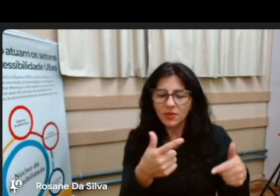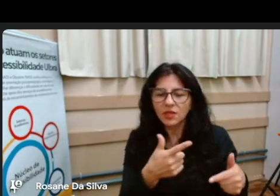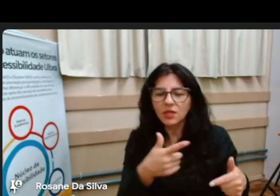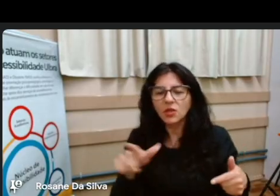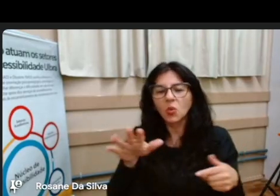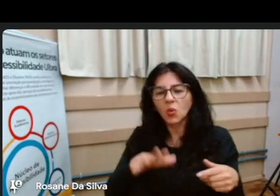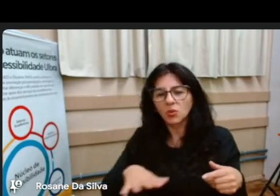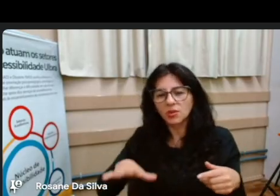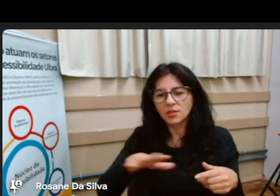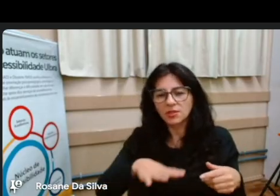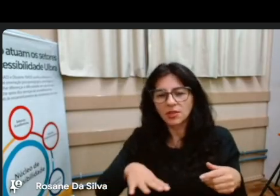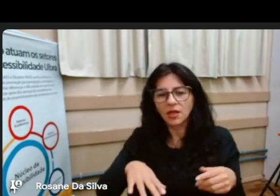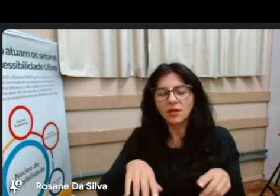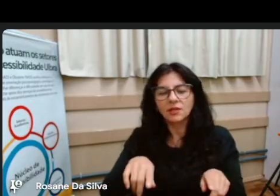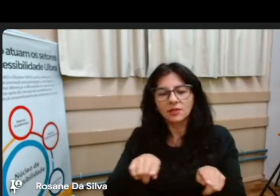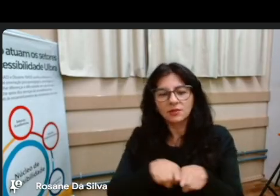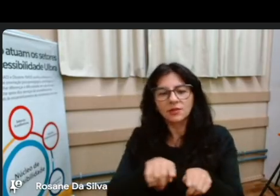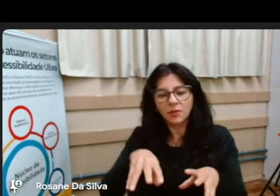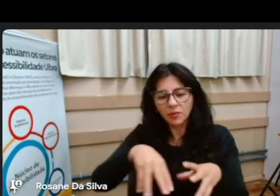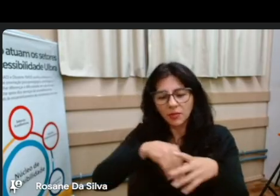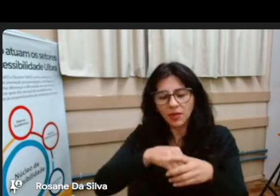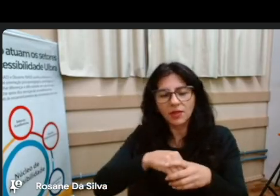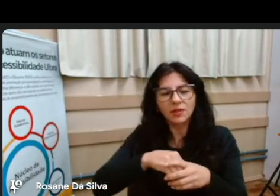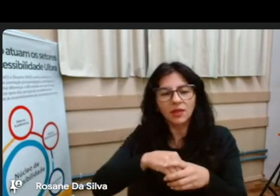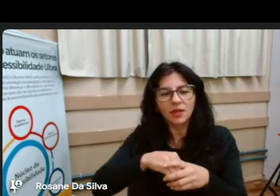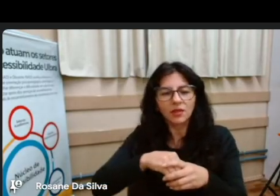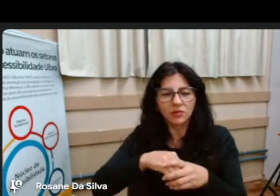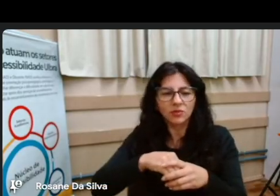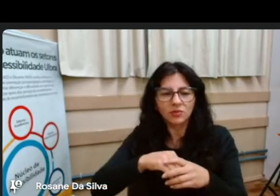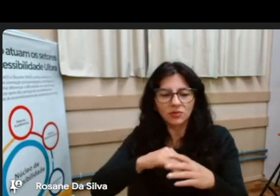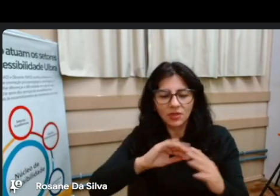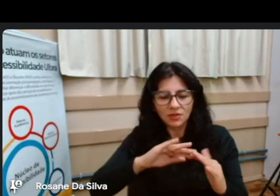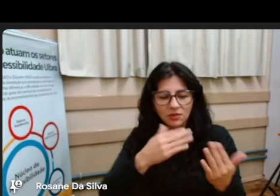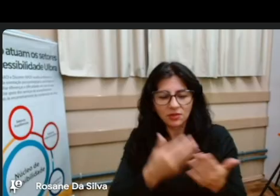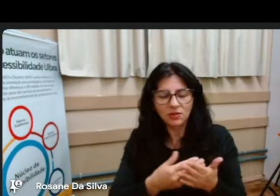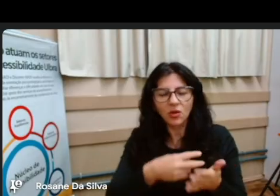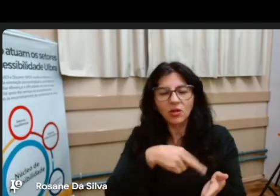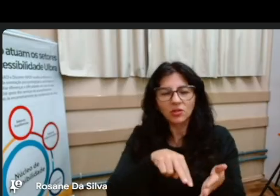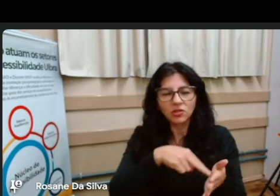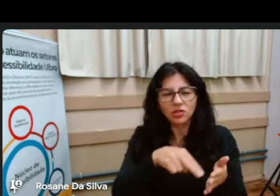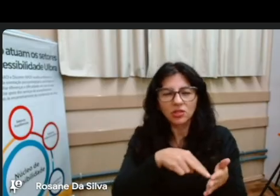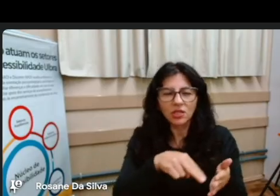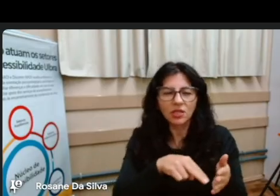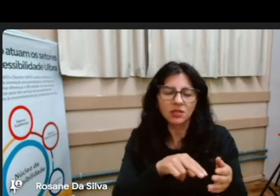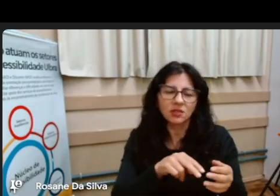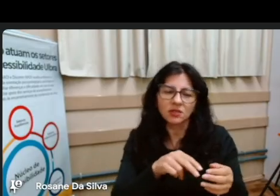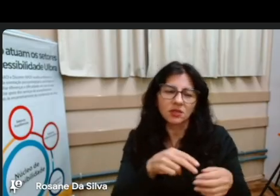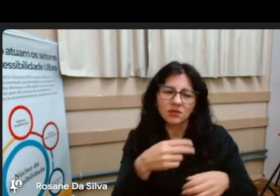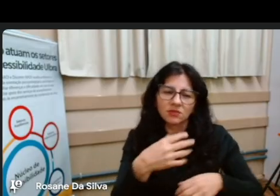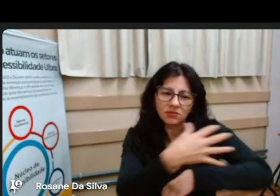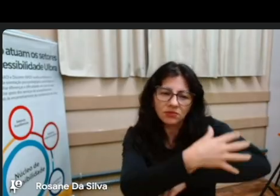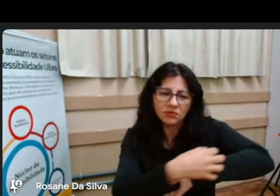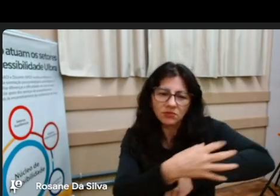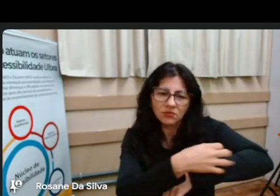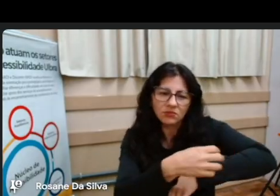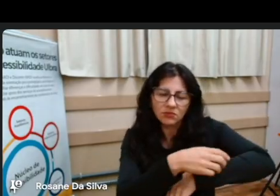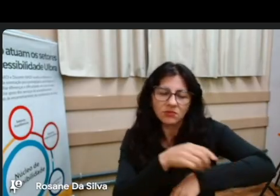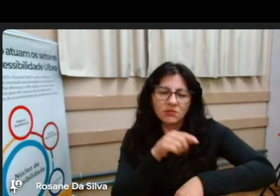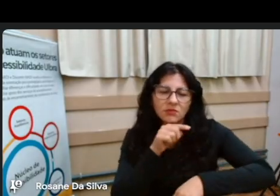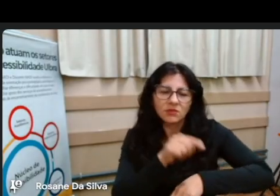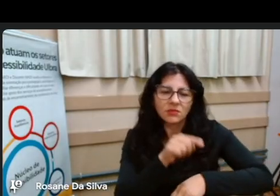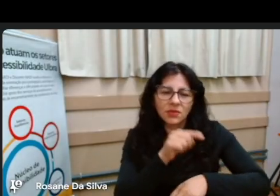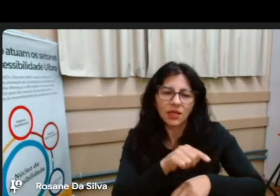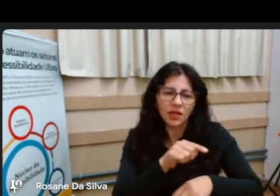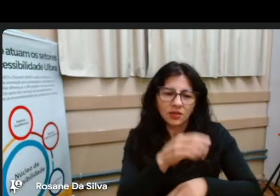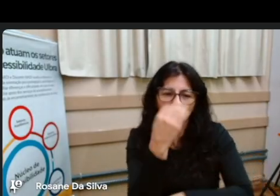demandas em outros espaços né Eh inclusive dentro da implantação de escolas preparatórias de dança na periferia de